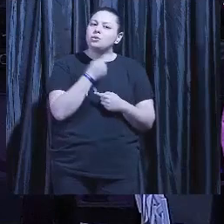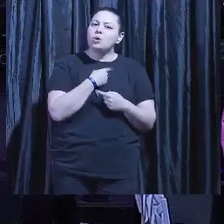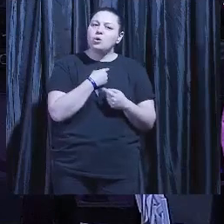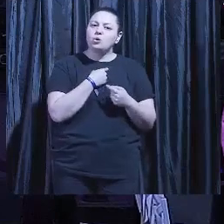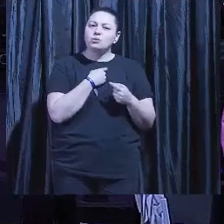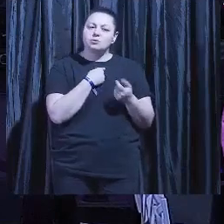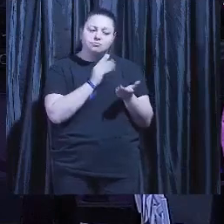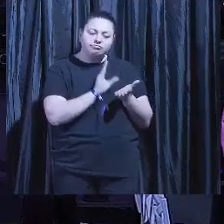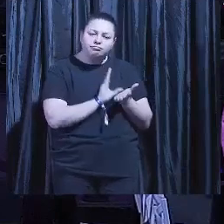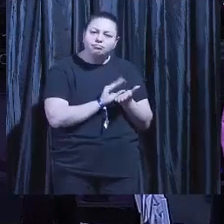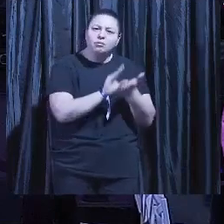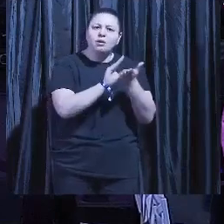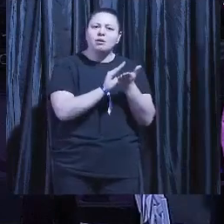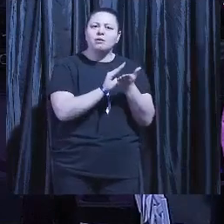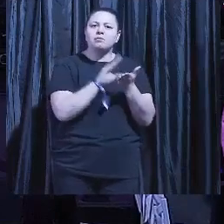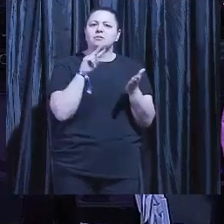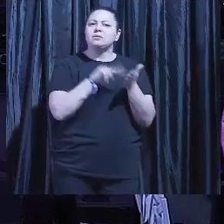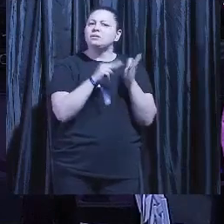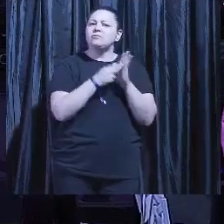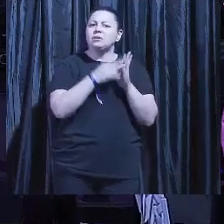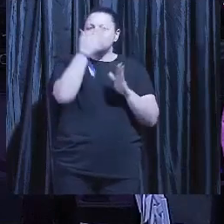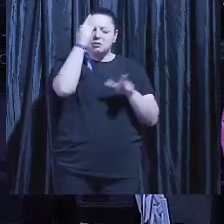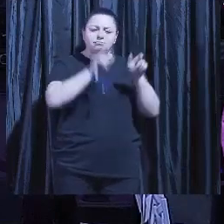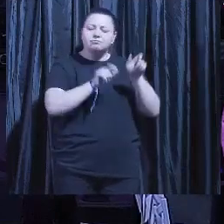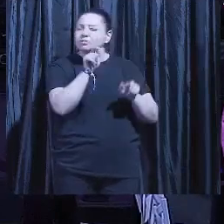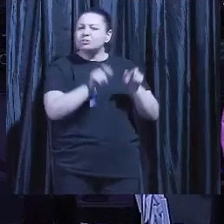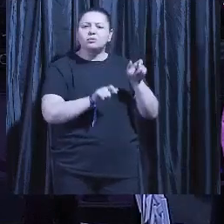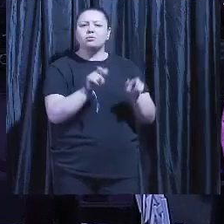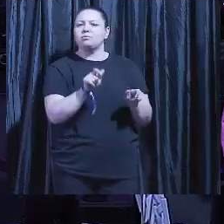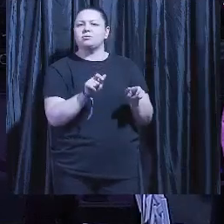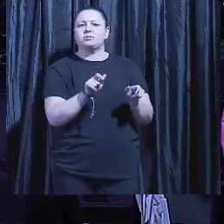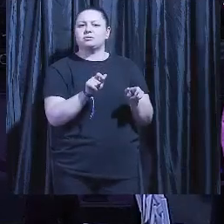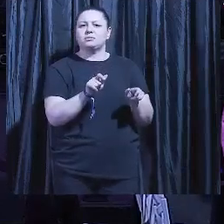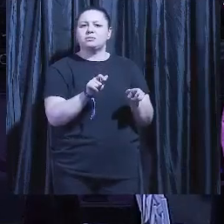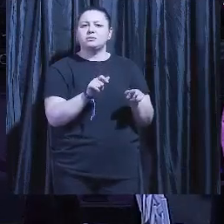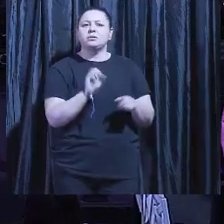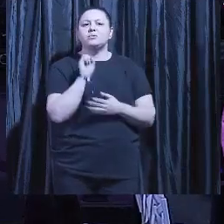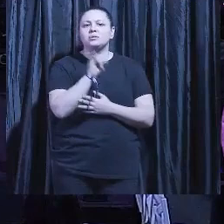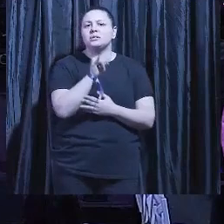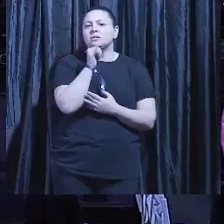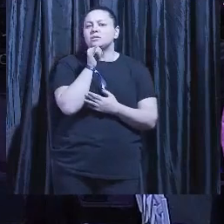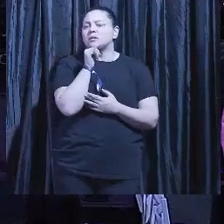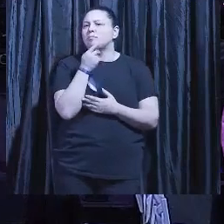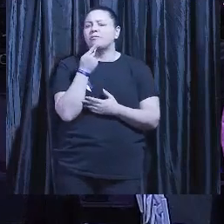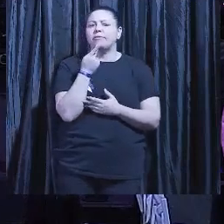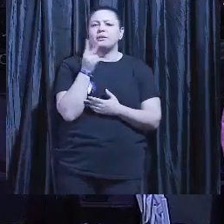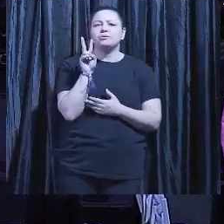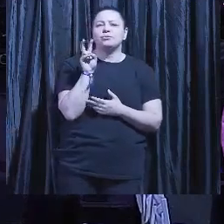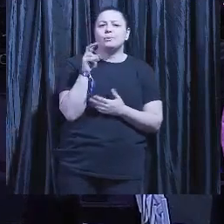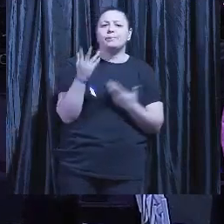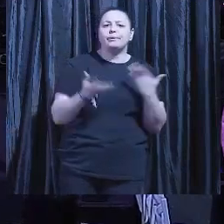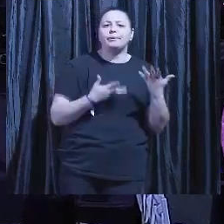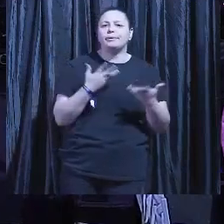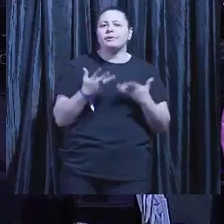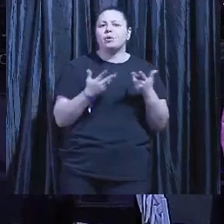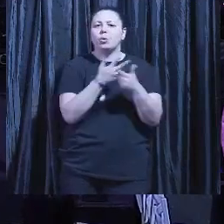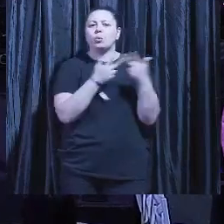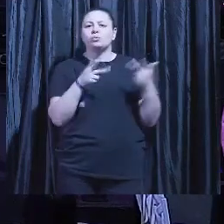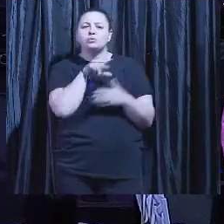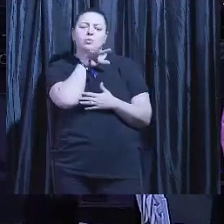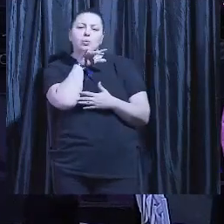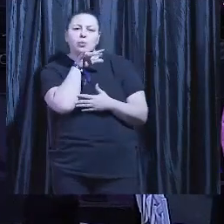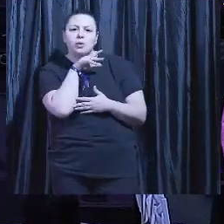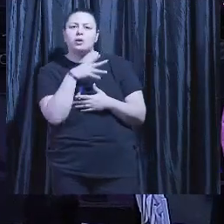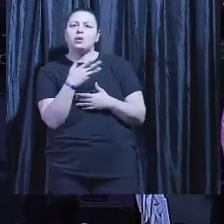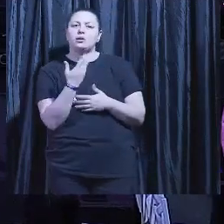pessoas. Sempre foram pessoas, né? Então, quando se fala lá de as coisas ruins,